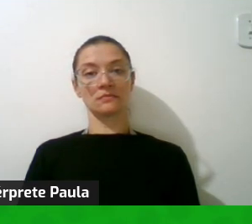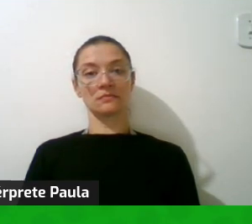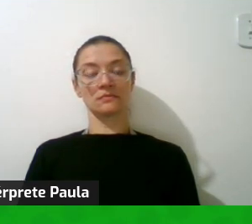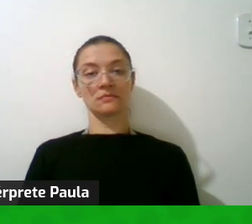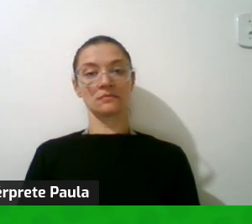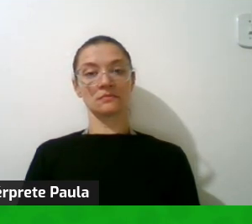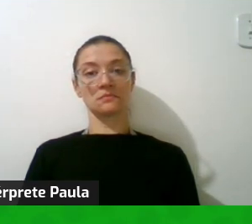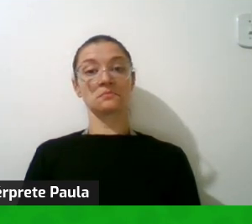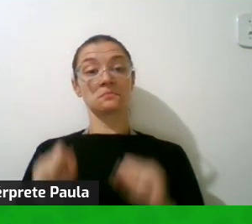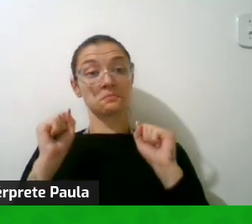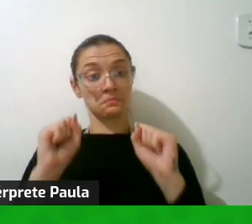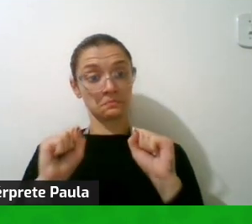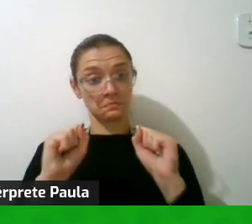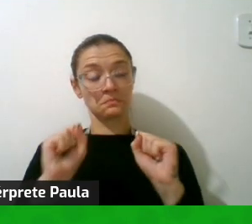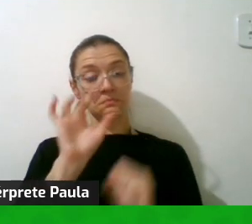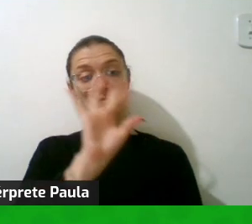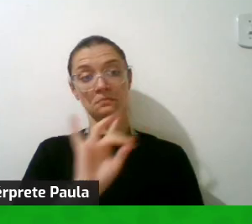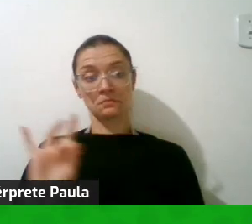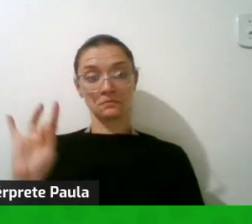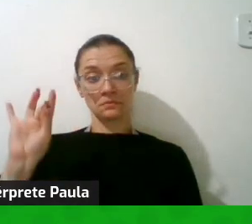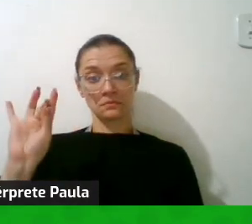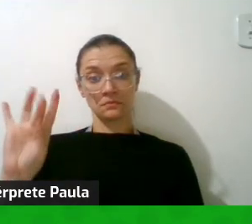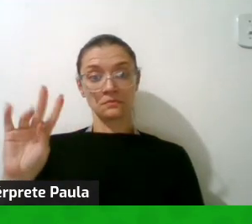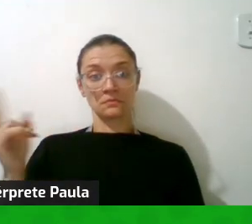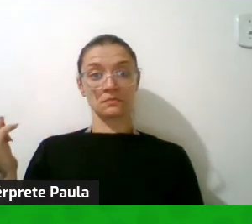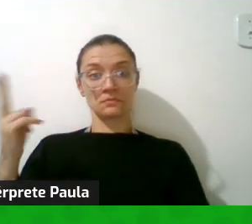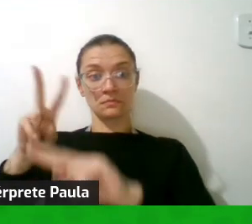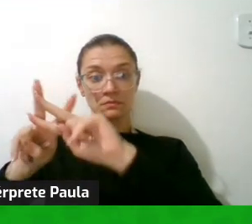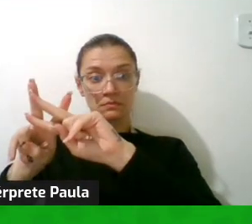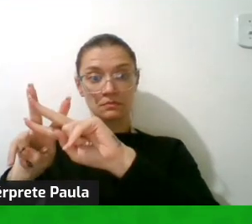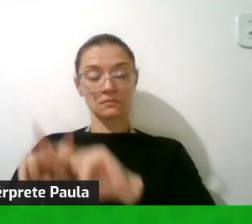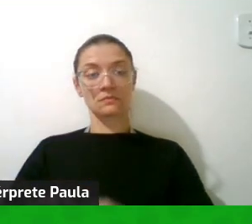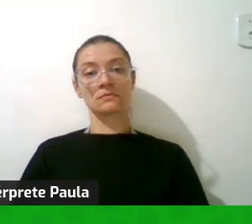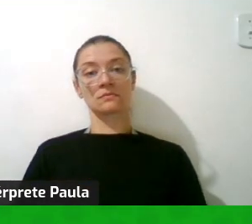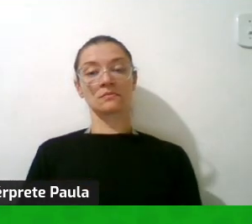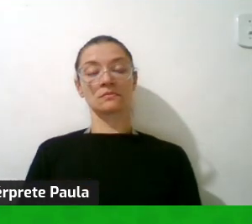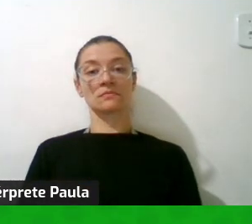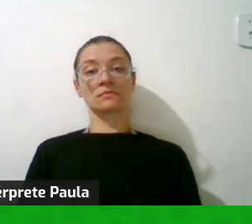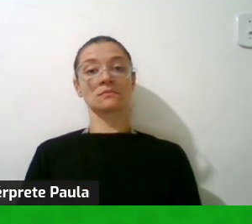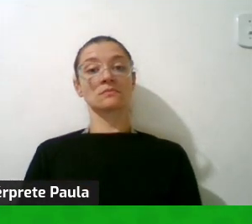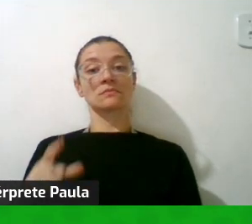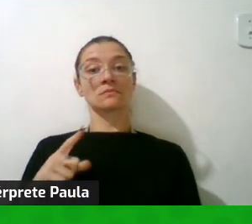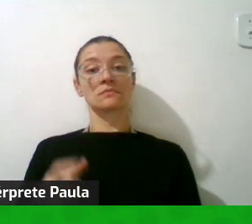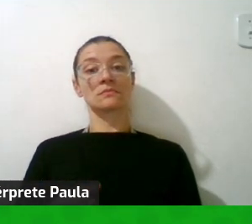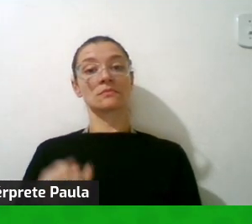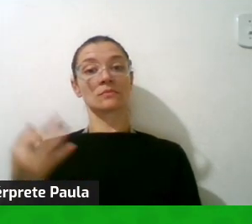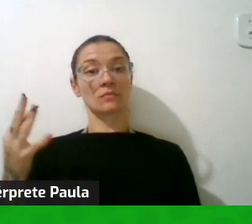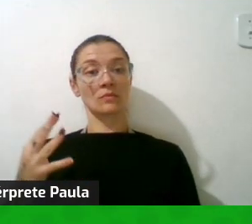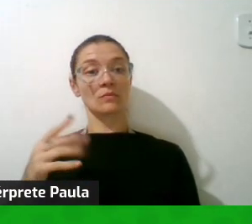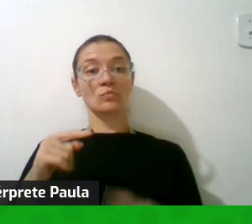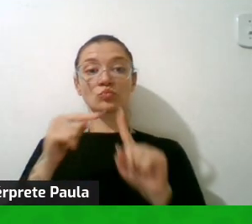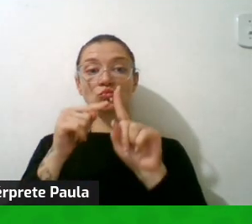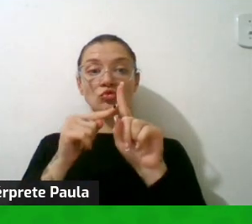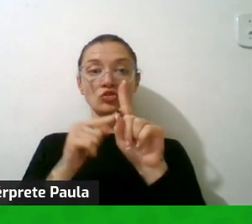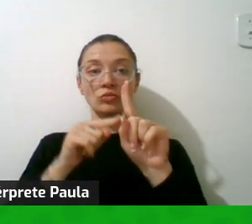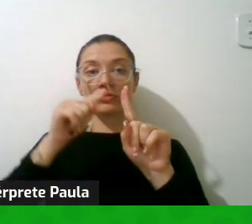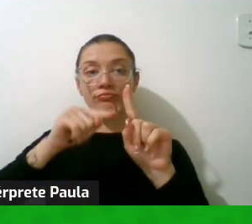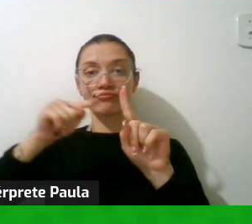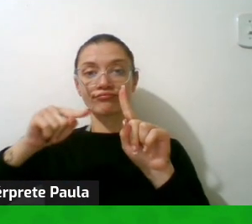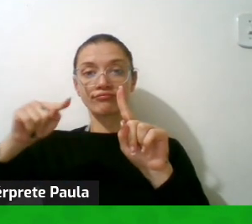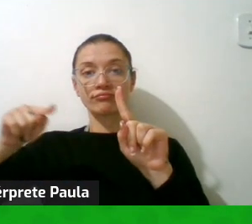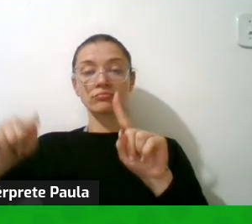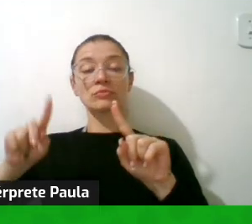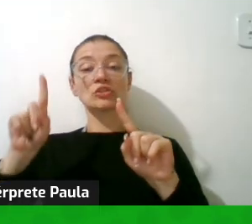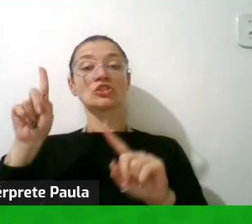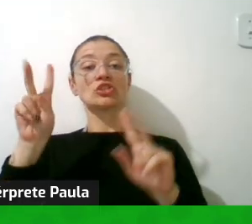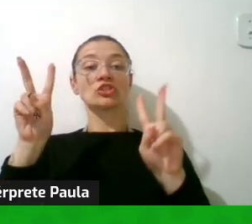Posso arrastar ele aqui, deixar ele travado aqui do lado, e daí a gente tem algumas ferramentas ali de gráfico. Se eu der dois cliques no título,